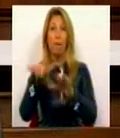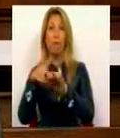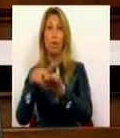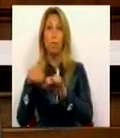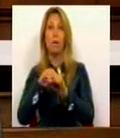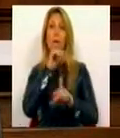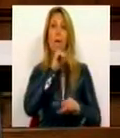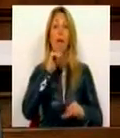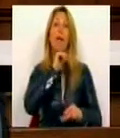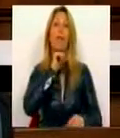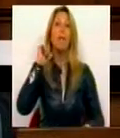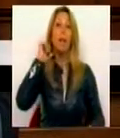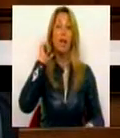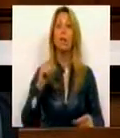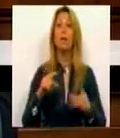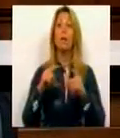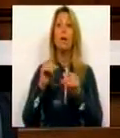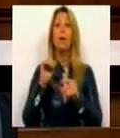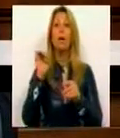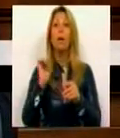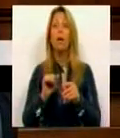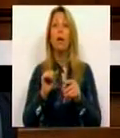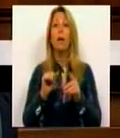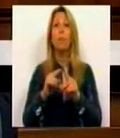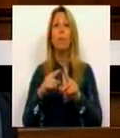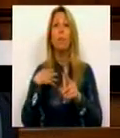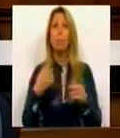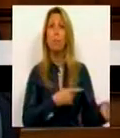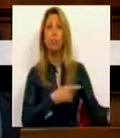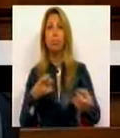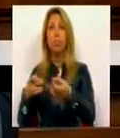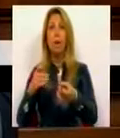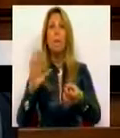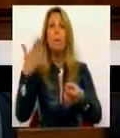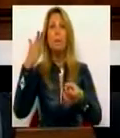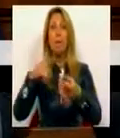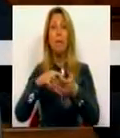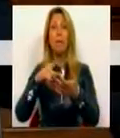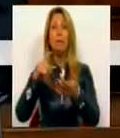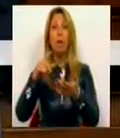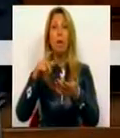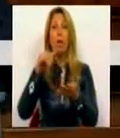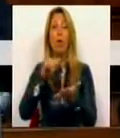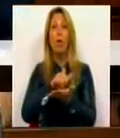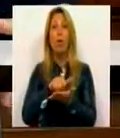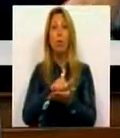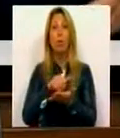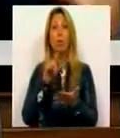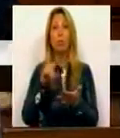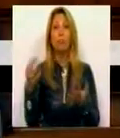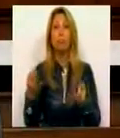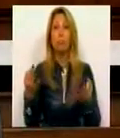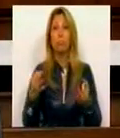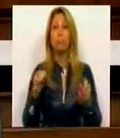terroristas, especificamente em Londres, mas outras cidades, parecem apontar para a confirmação dessa tendência, ou seja, que podemos assistir agora